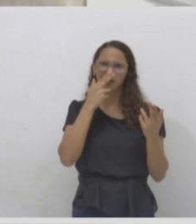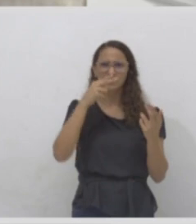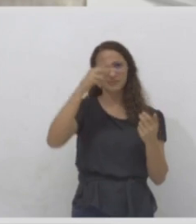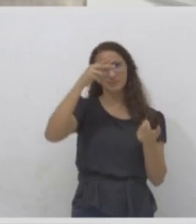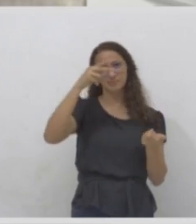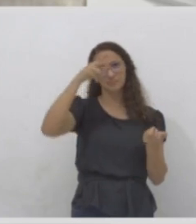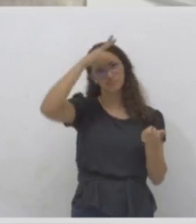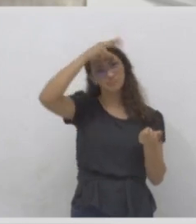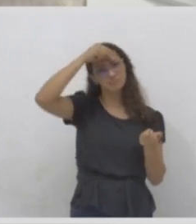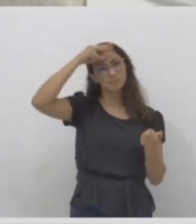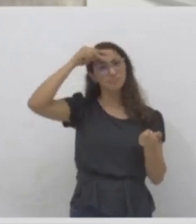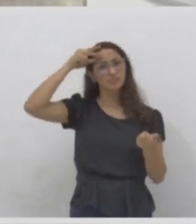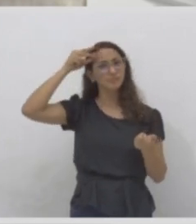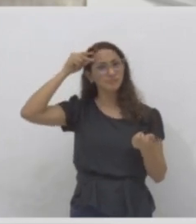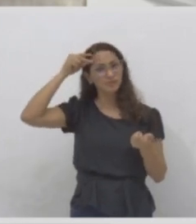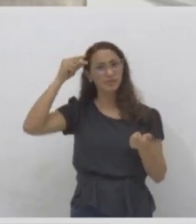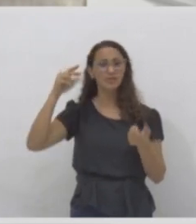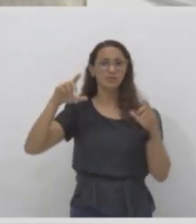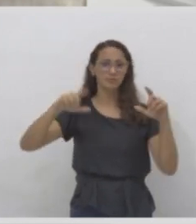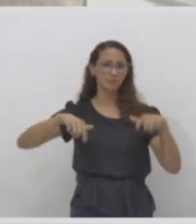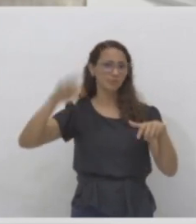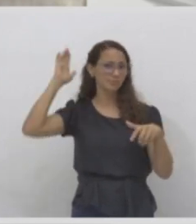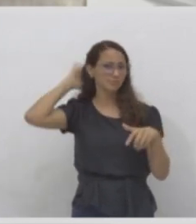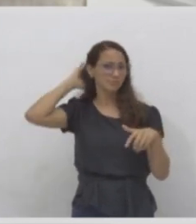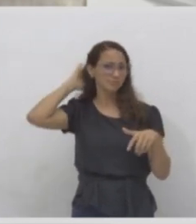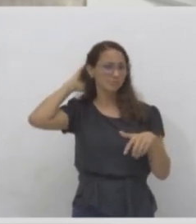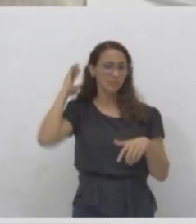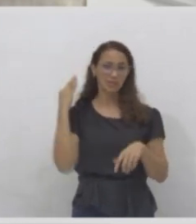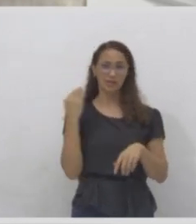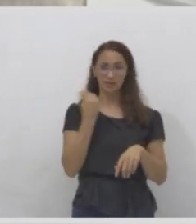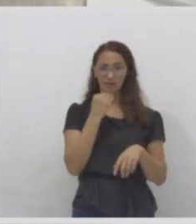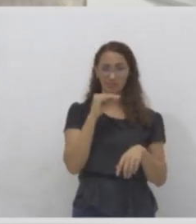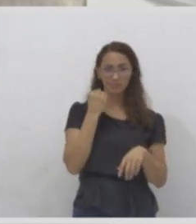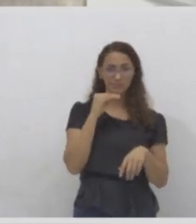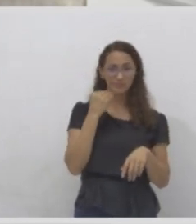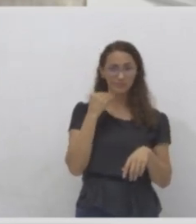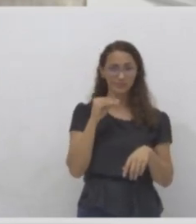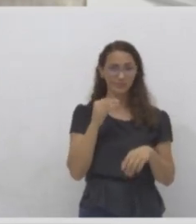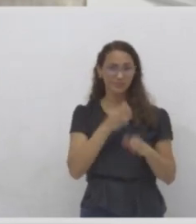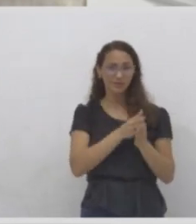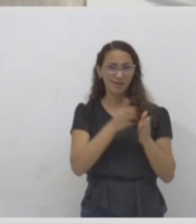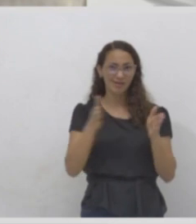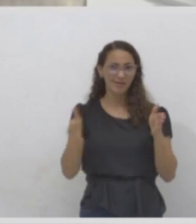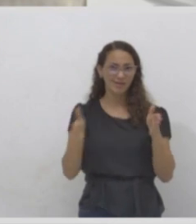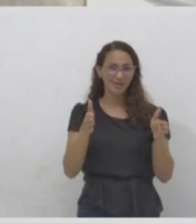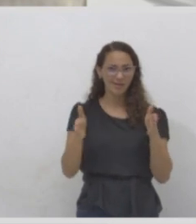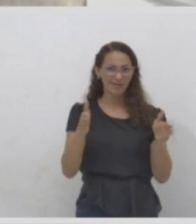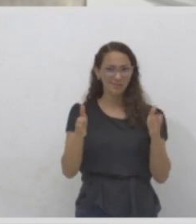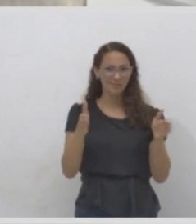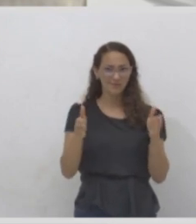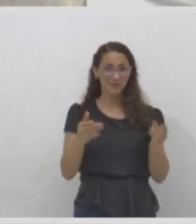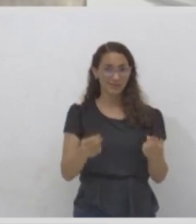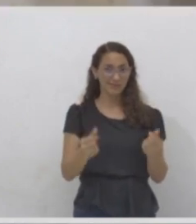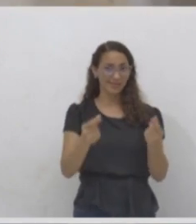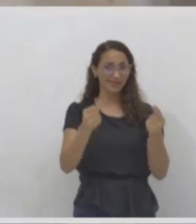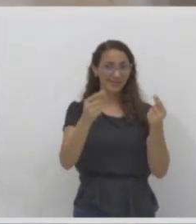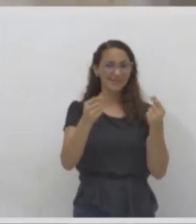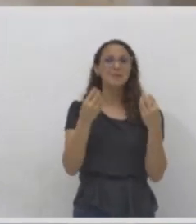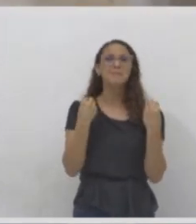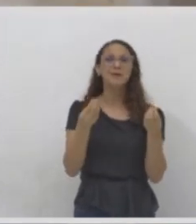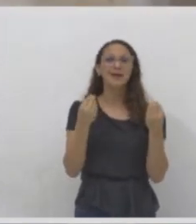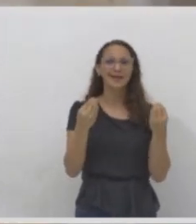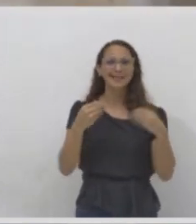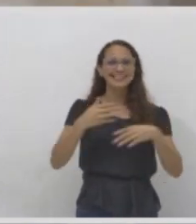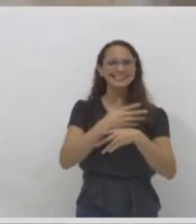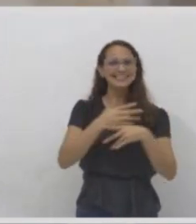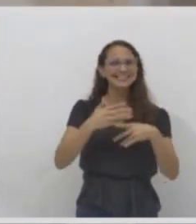aproveitou aquele momento de esplendor, de riqueza gerado pela Belle Époque para dar uma embelezada na cidade, tá? E o nome dele ficou